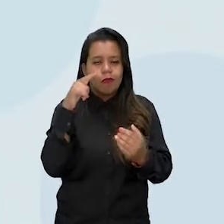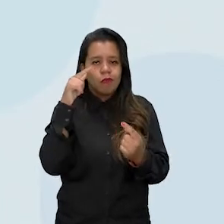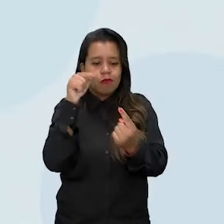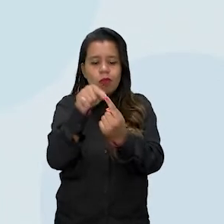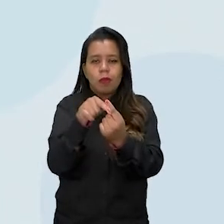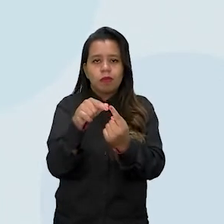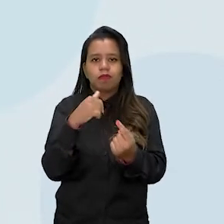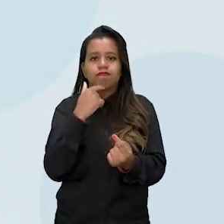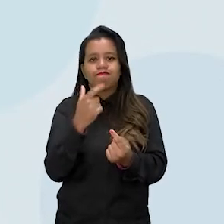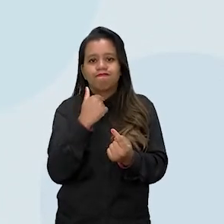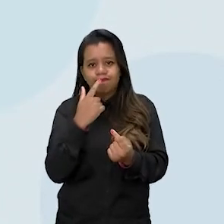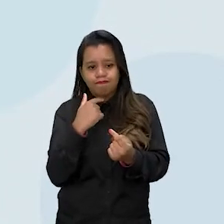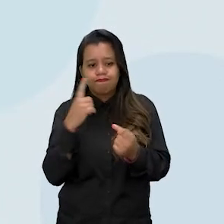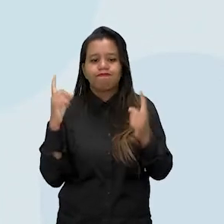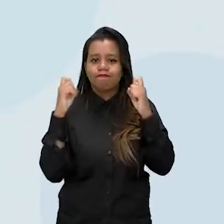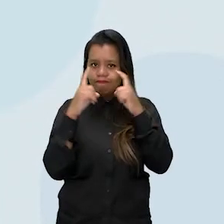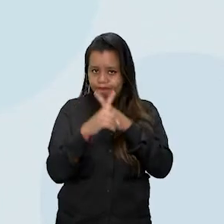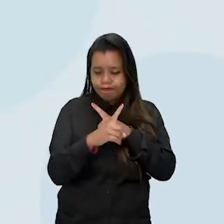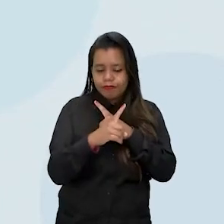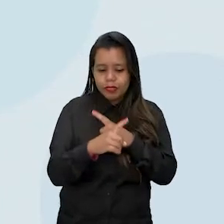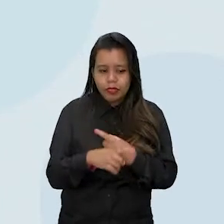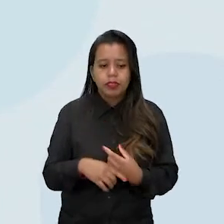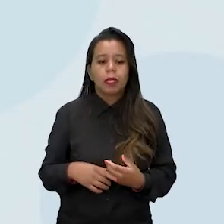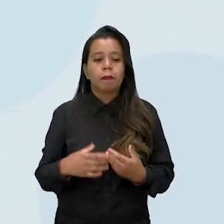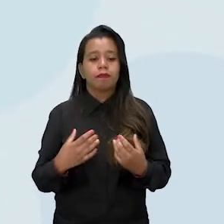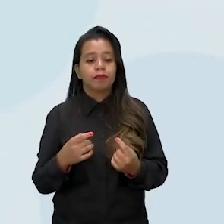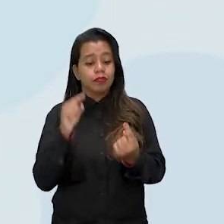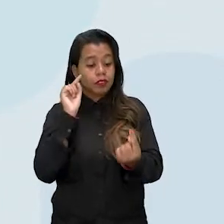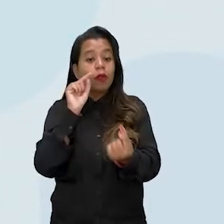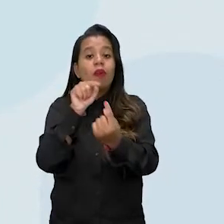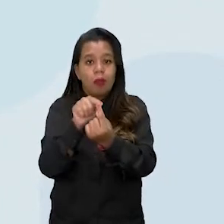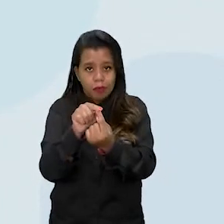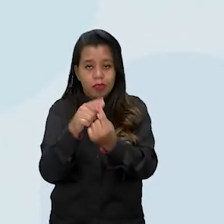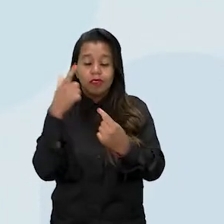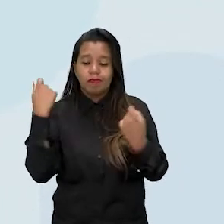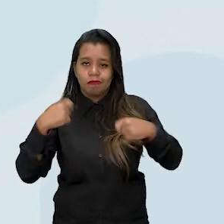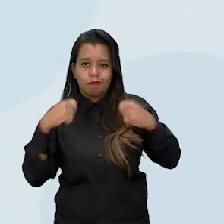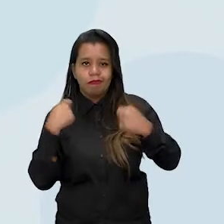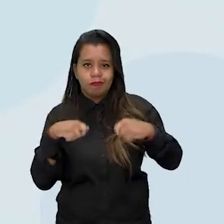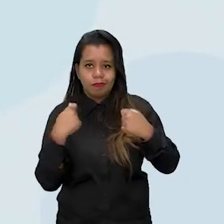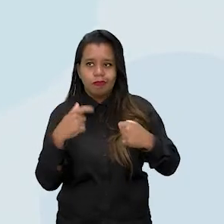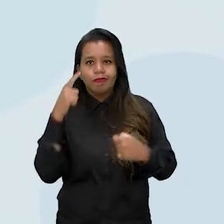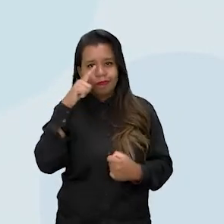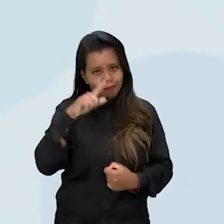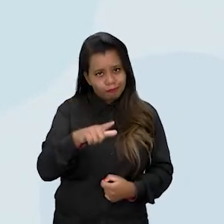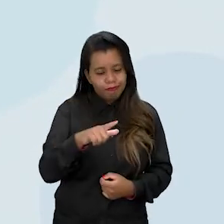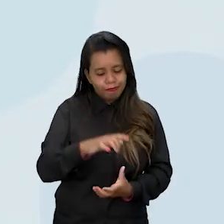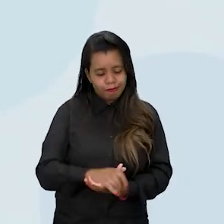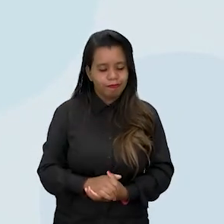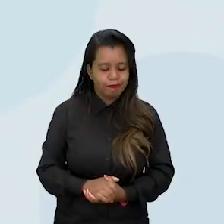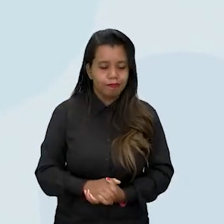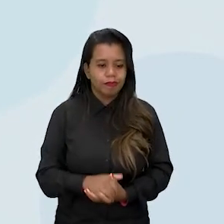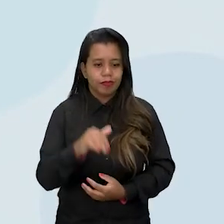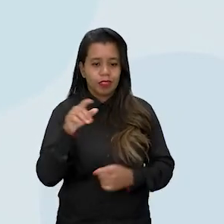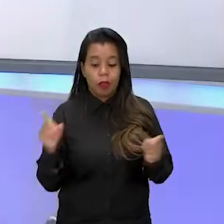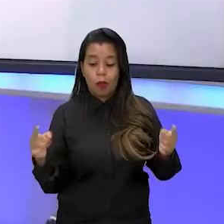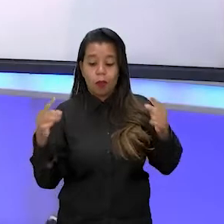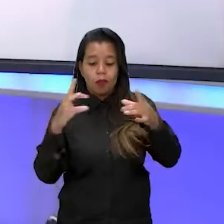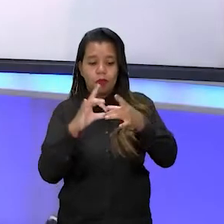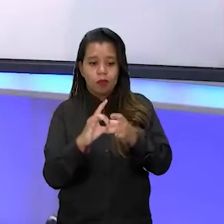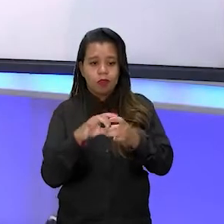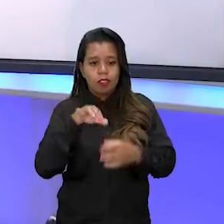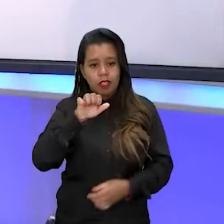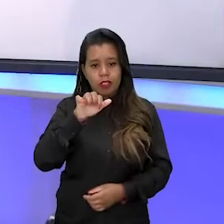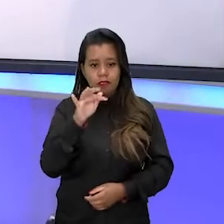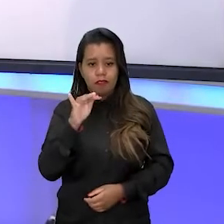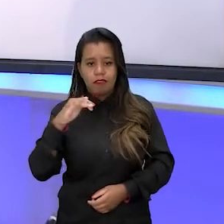você utilize os recursos, se você não atingir os seus resultados, então não foi eficaz. O que a gente quer é atrelar os dois,